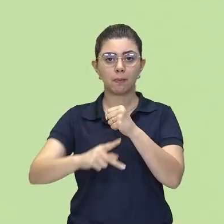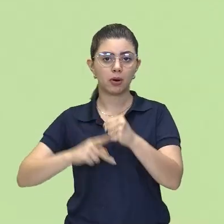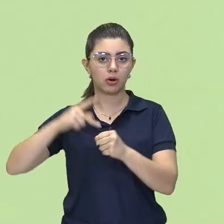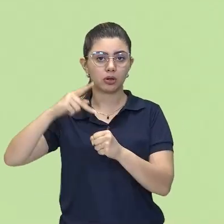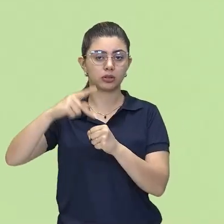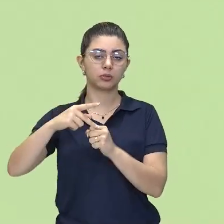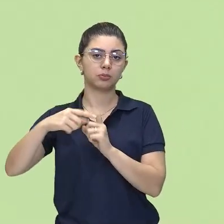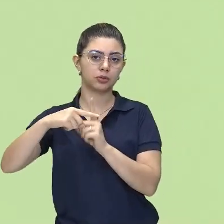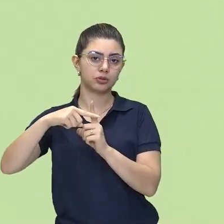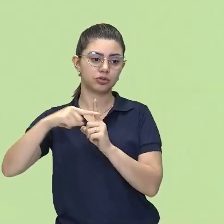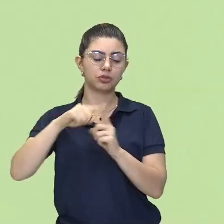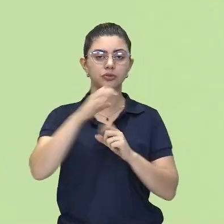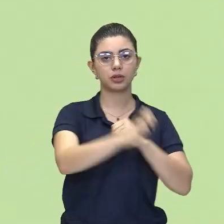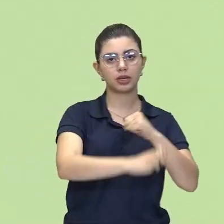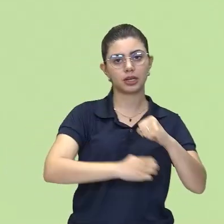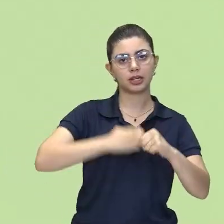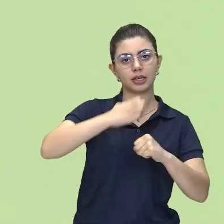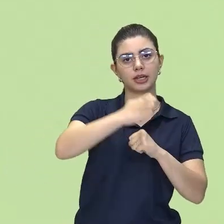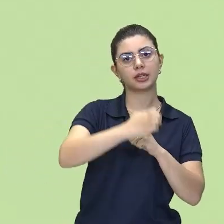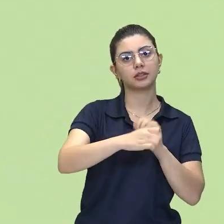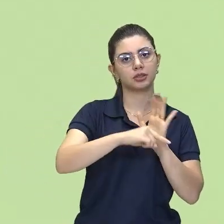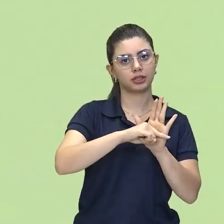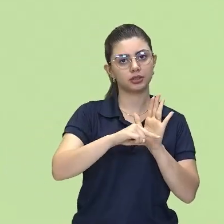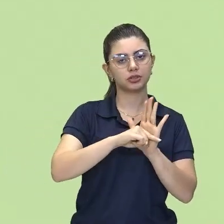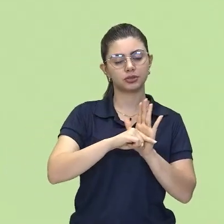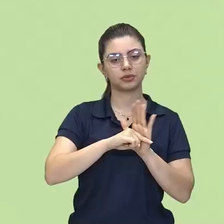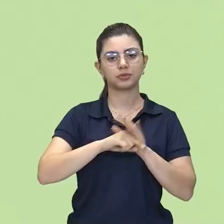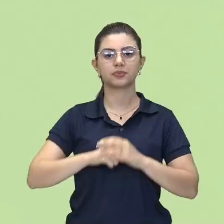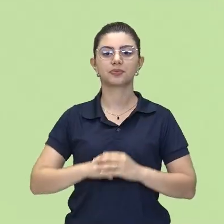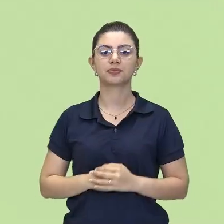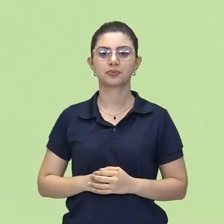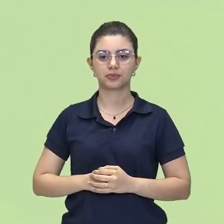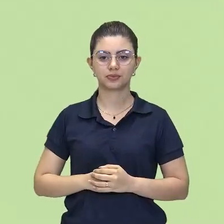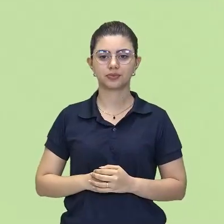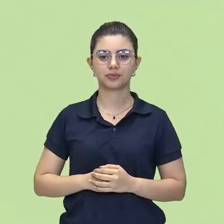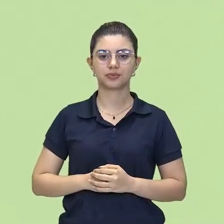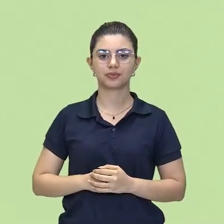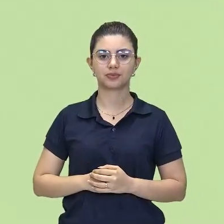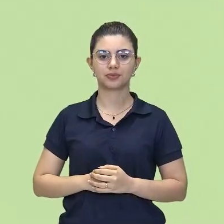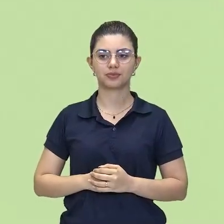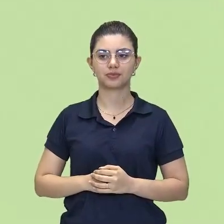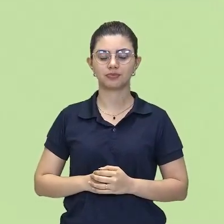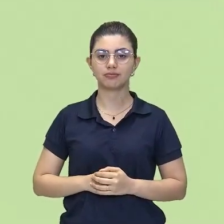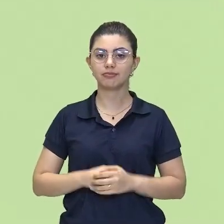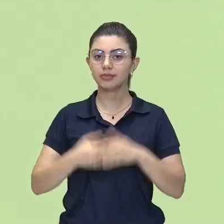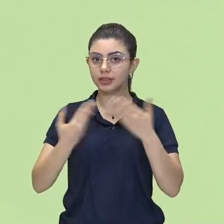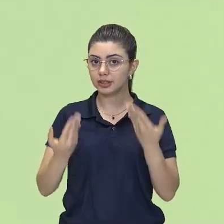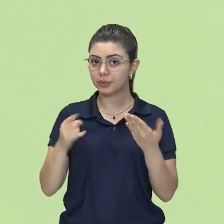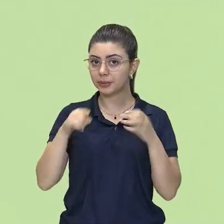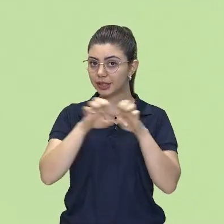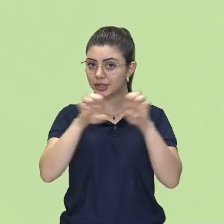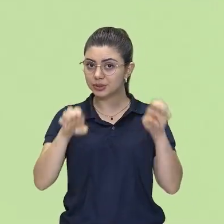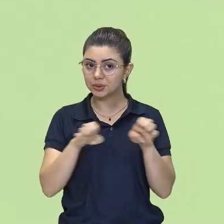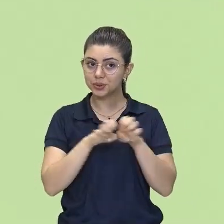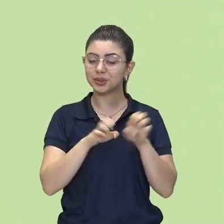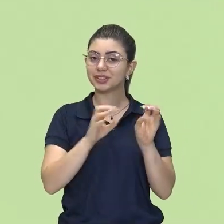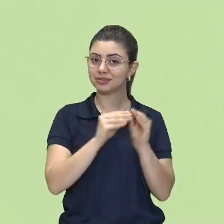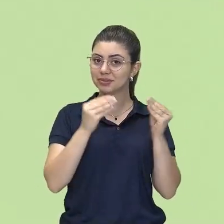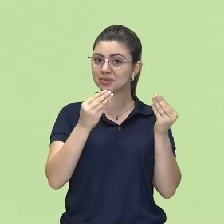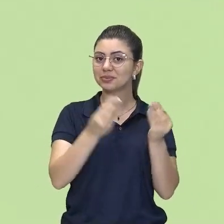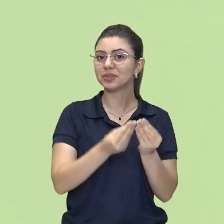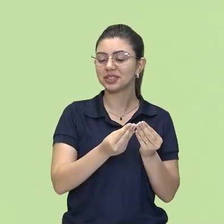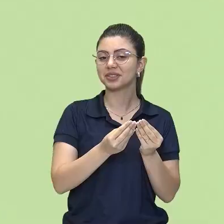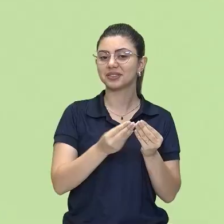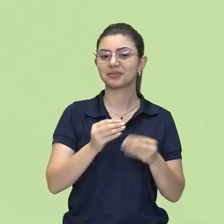elétrica negativa para o elétron. Certo, pessoal? Essa é a composição da matéria.